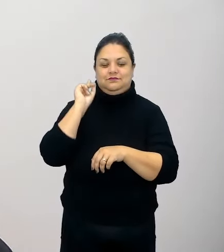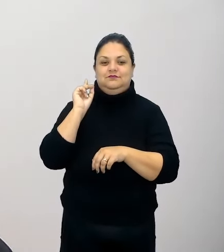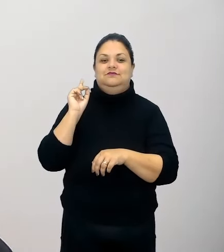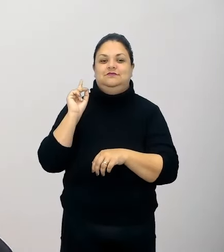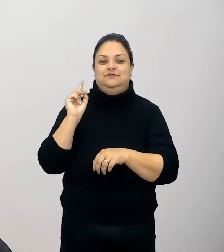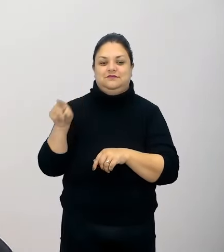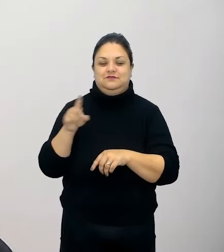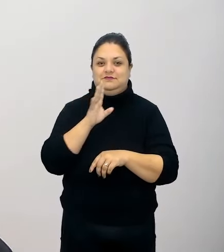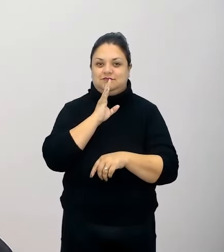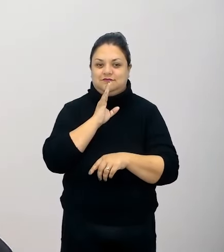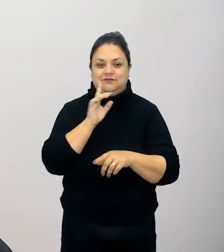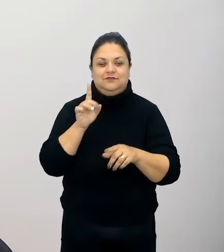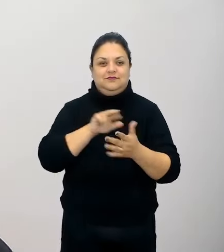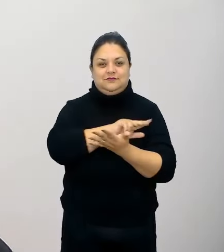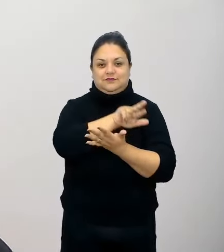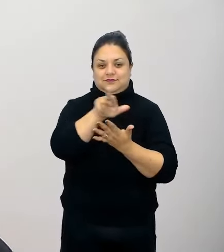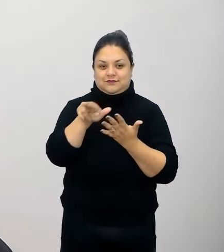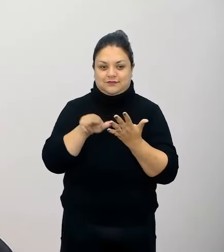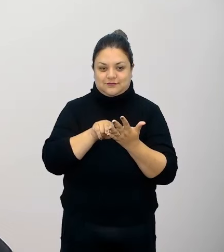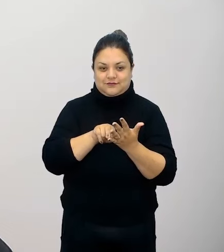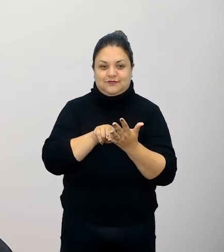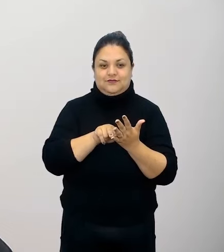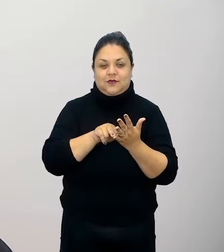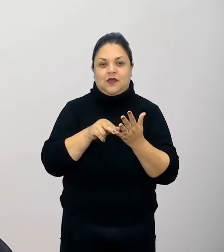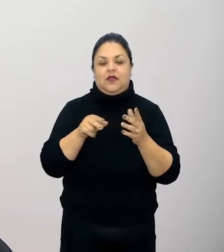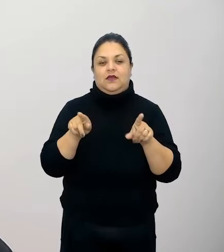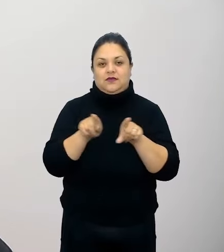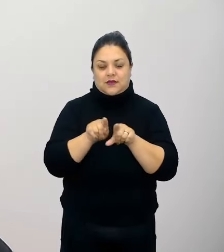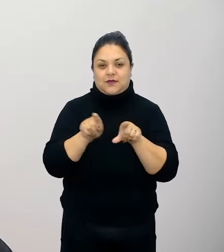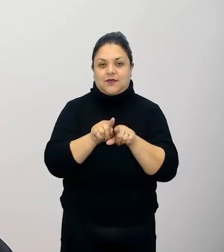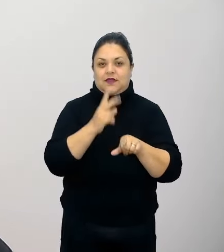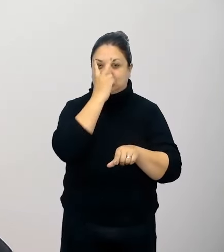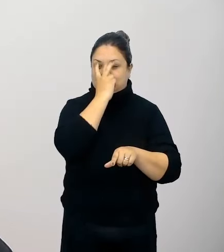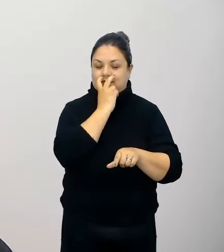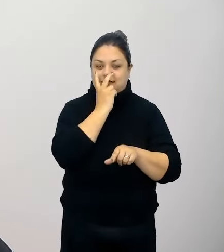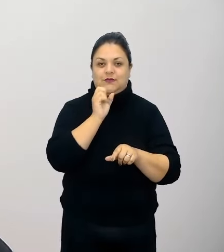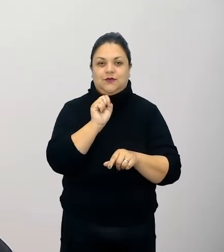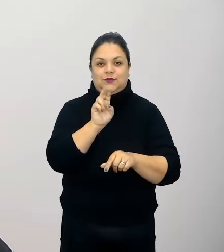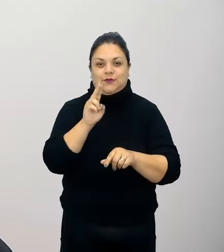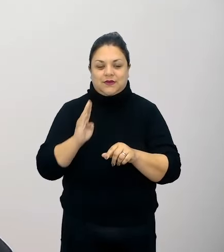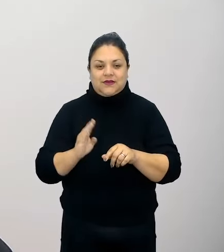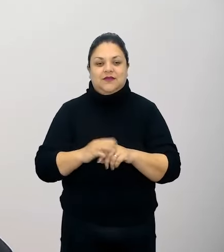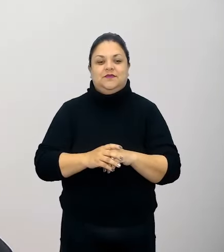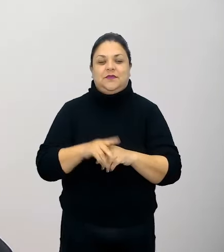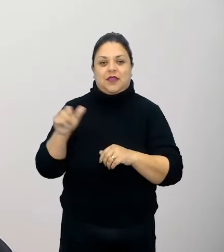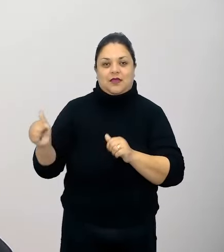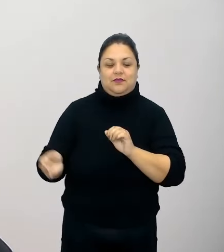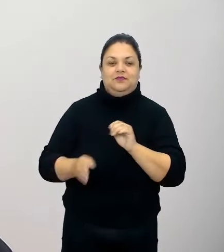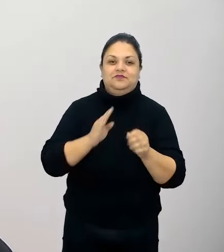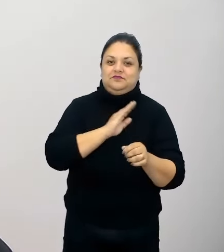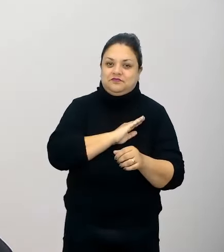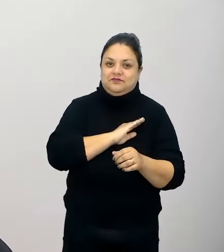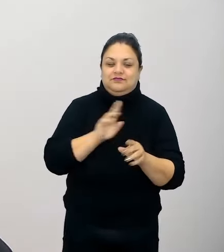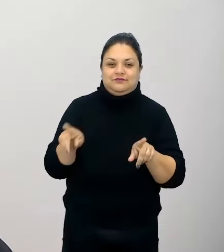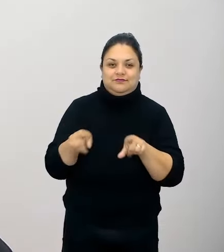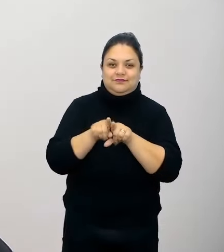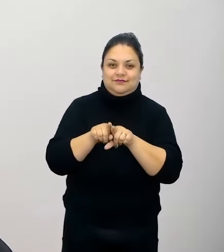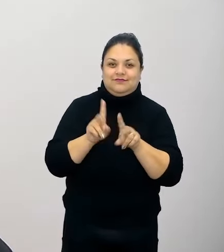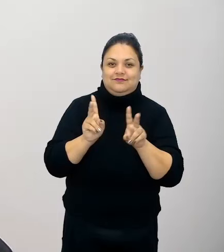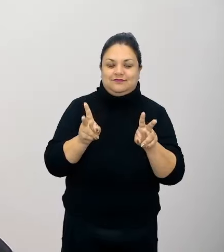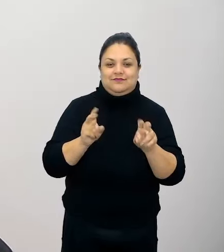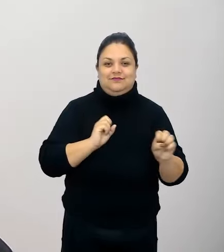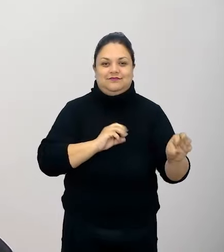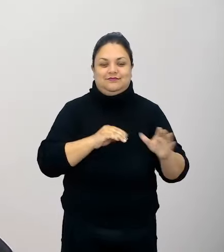ponta da área da múltipla e da surdo-cegueira, parceira nossa da Secretaria da Educação. Eu